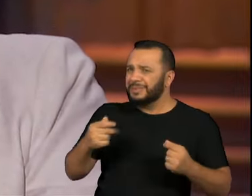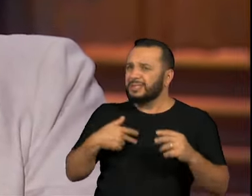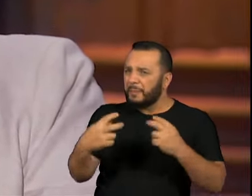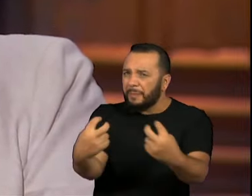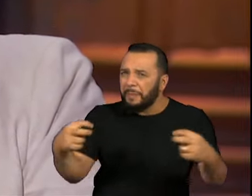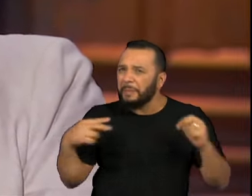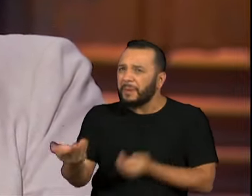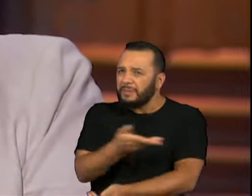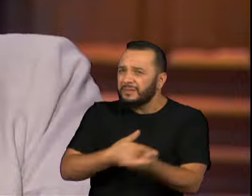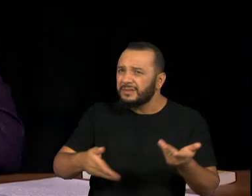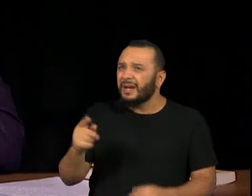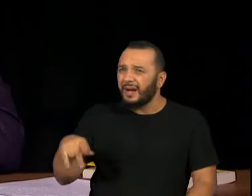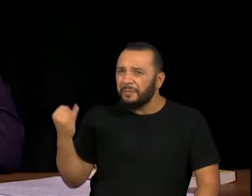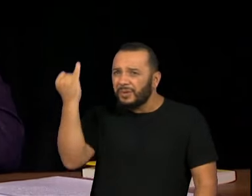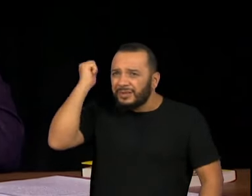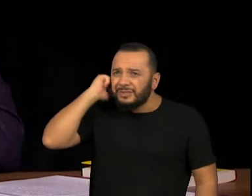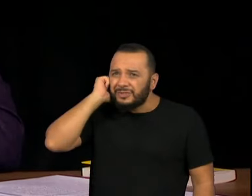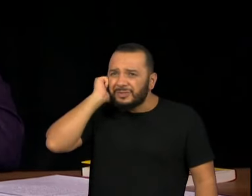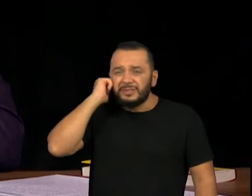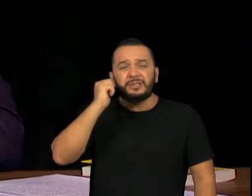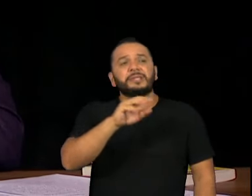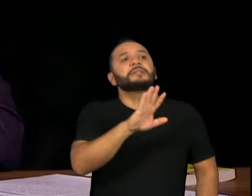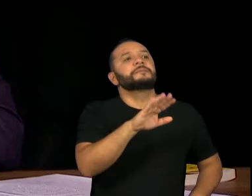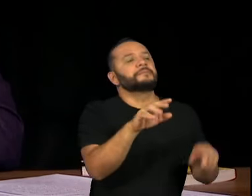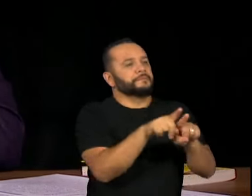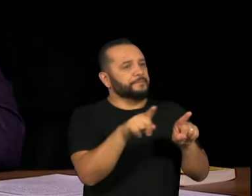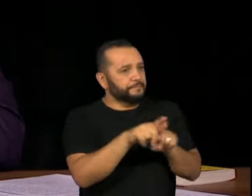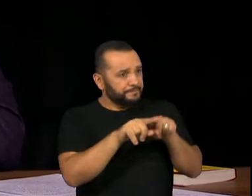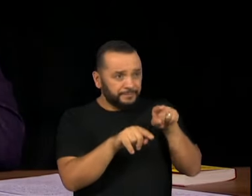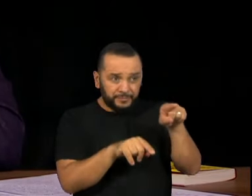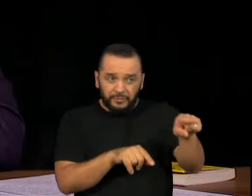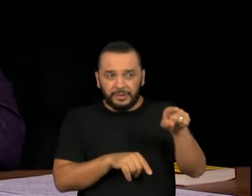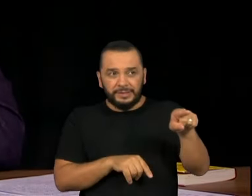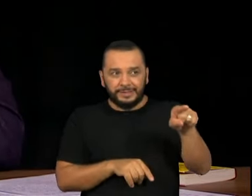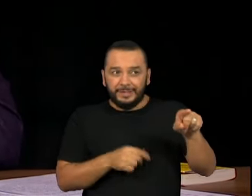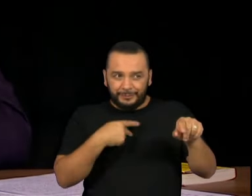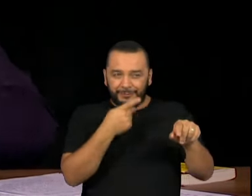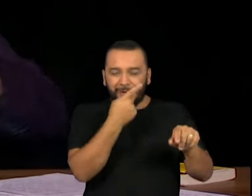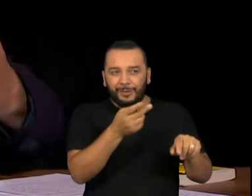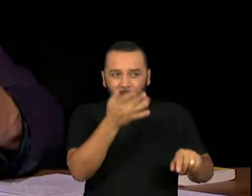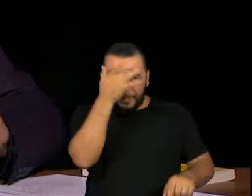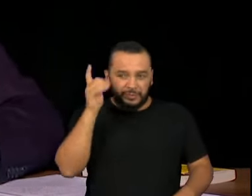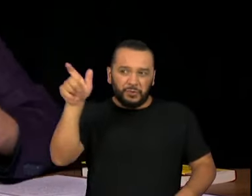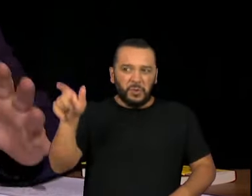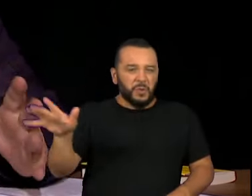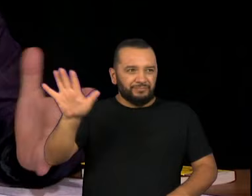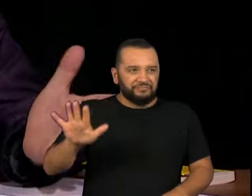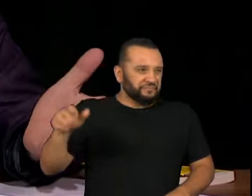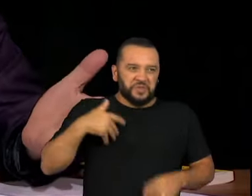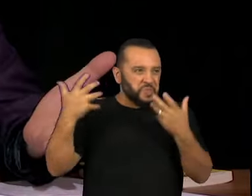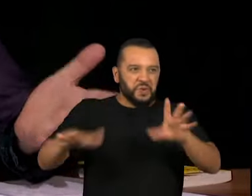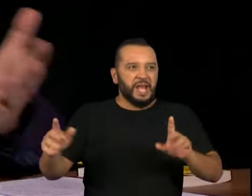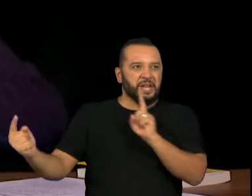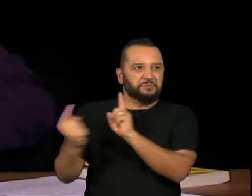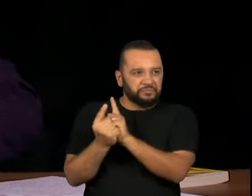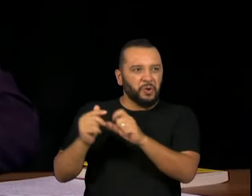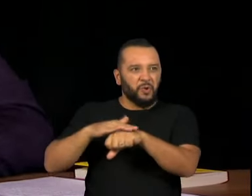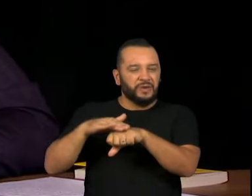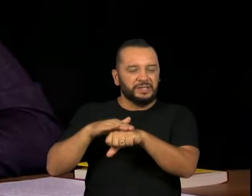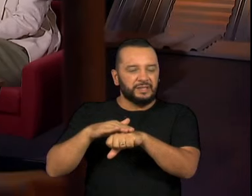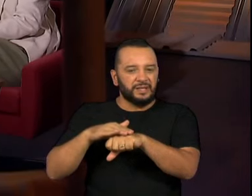essa tudinho tem alguém que você falou com essa Eu nunca você não tá E aí você sentou e percebeu que